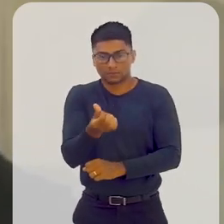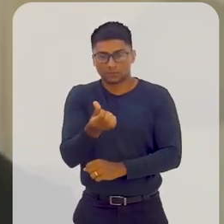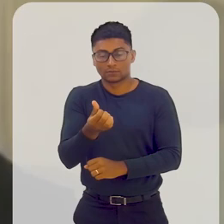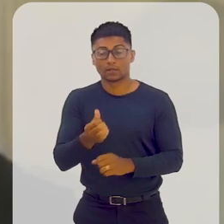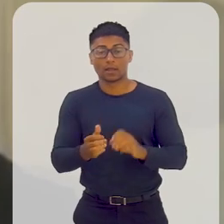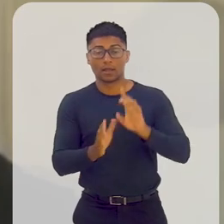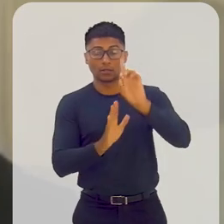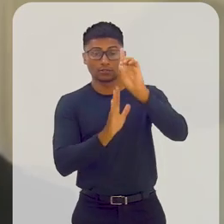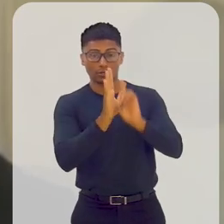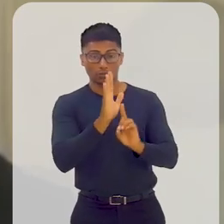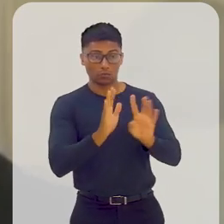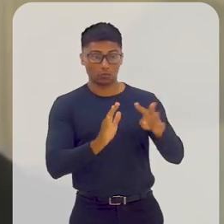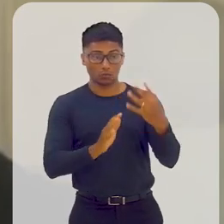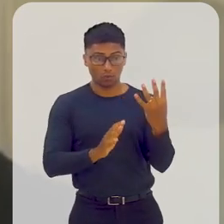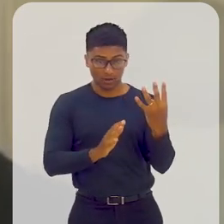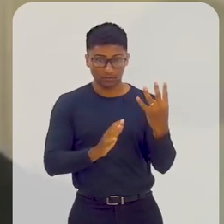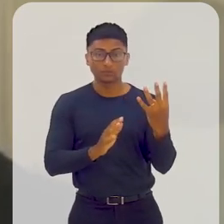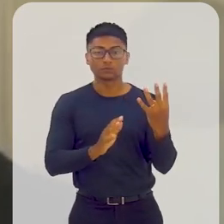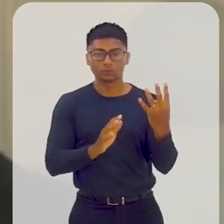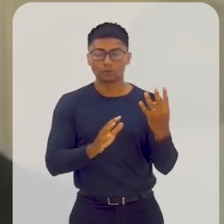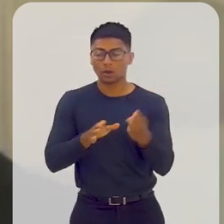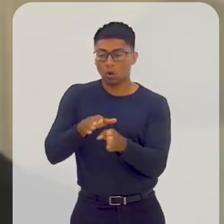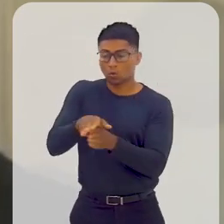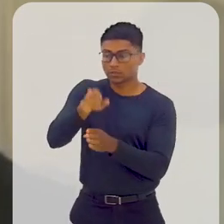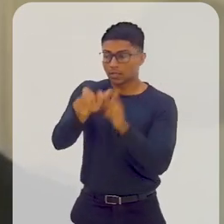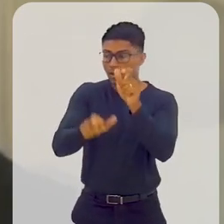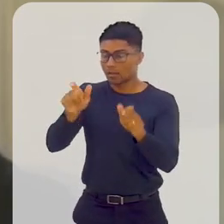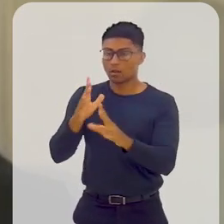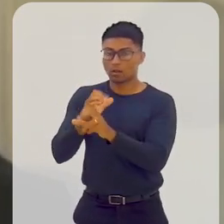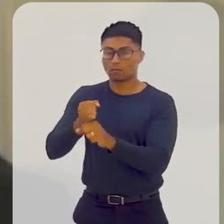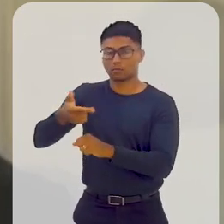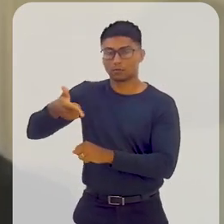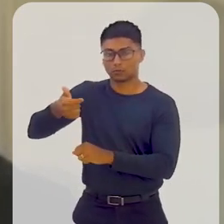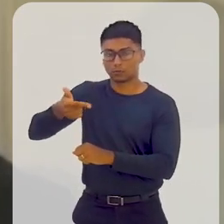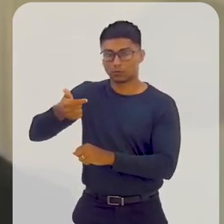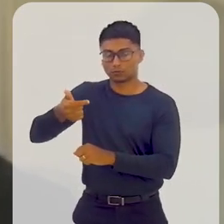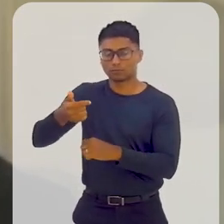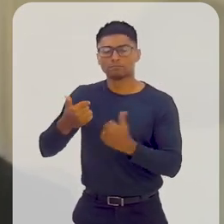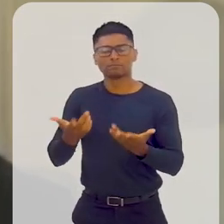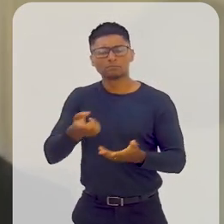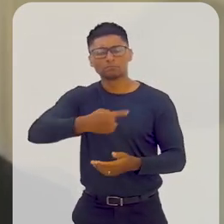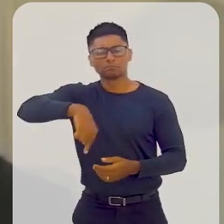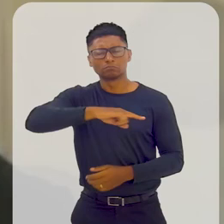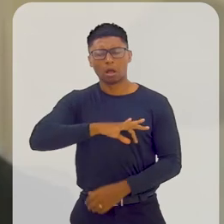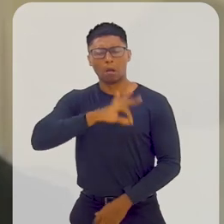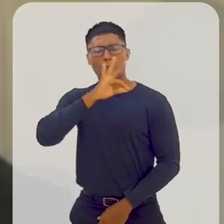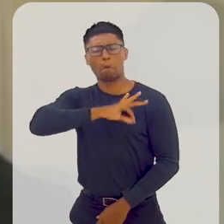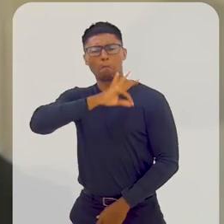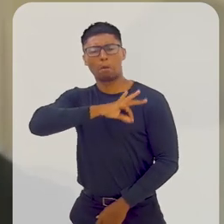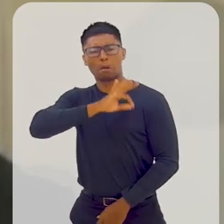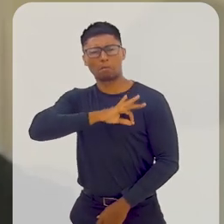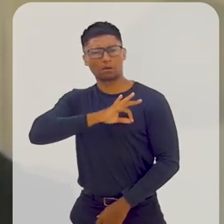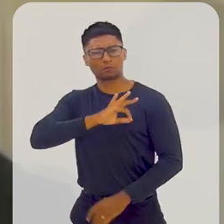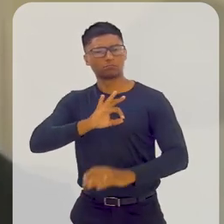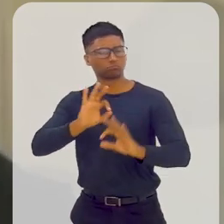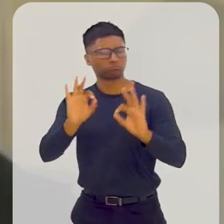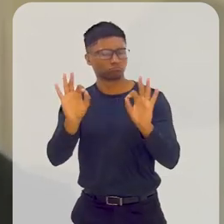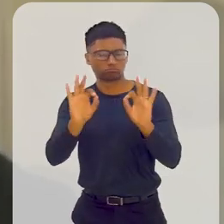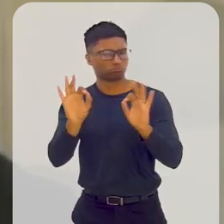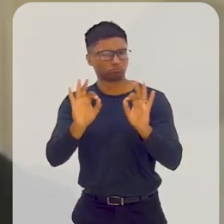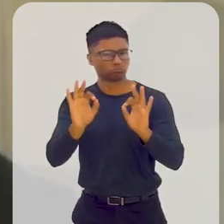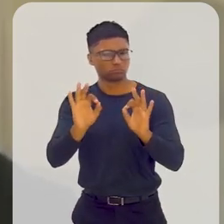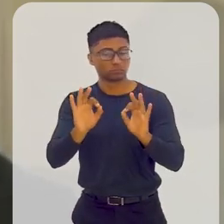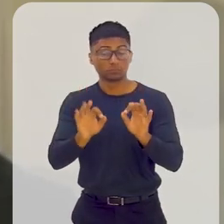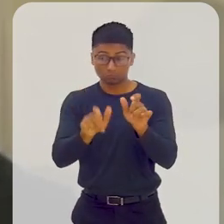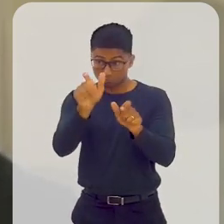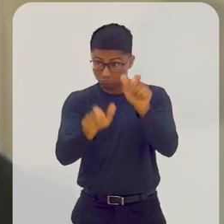e 12 conselheiros. É um cargo honorífico, ou seja, nós não recebemos por isso, né? E